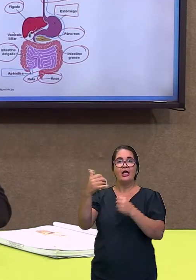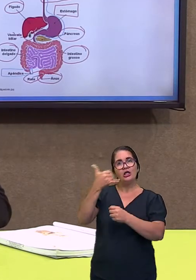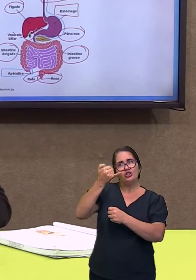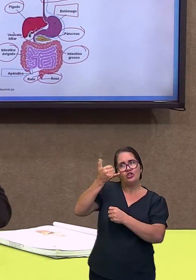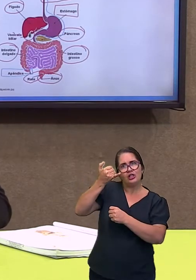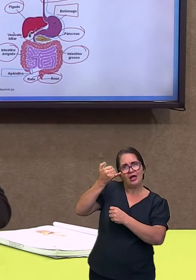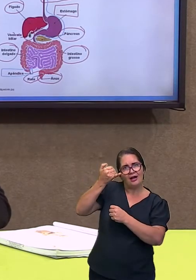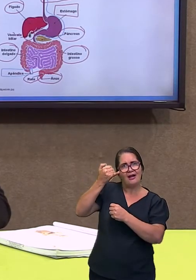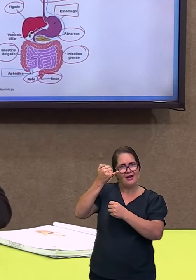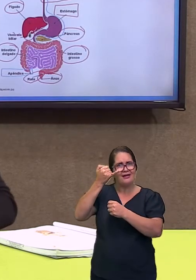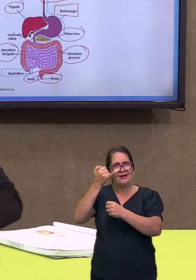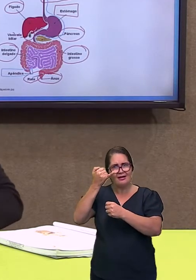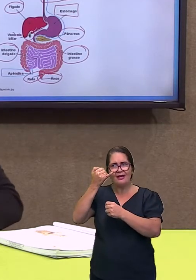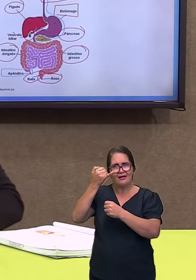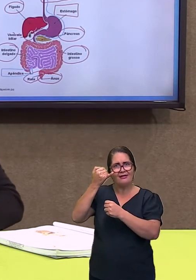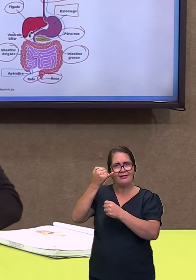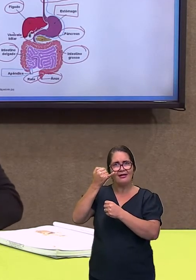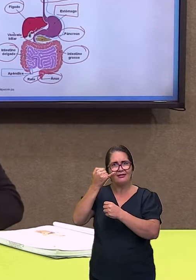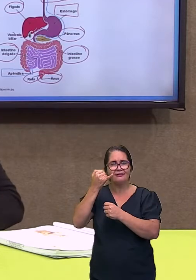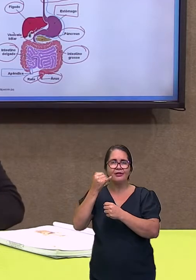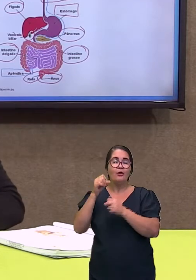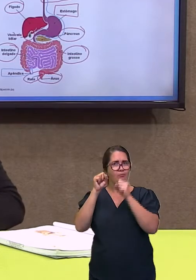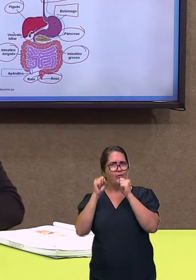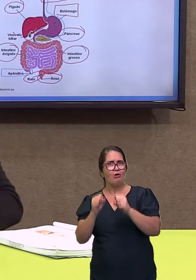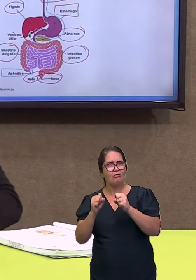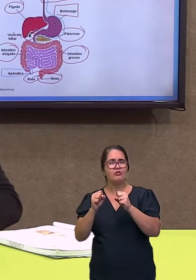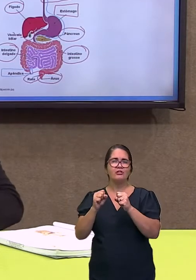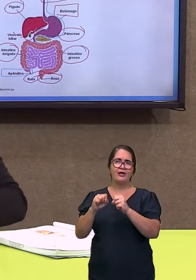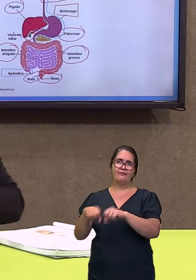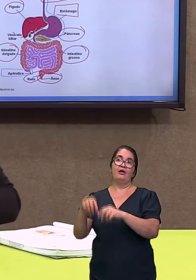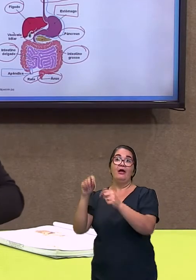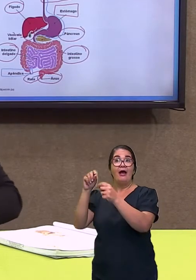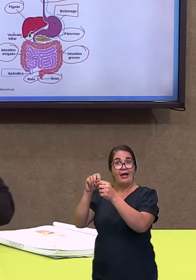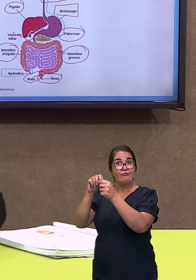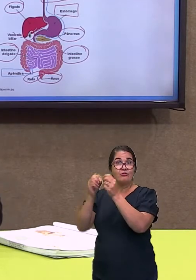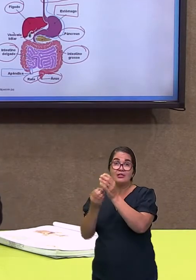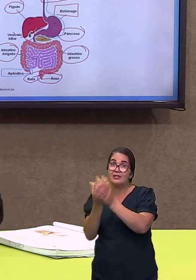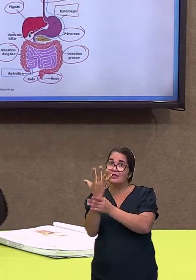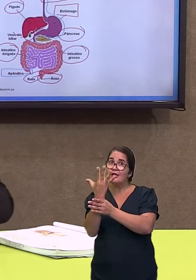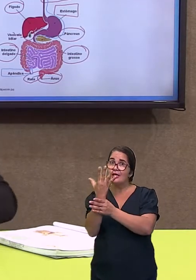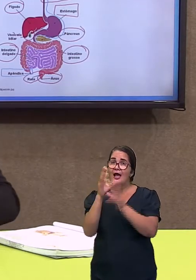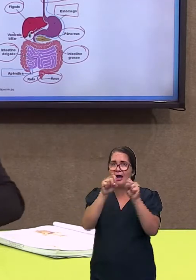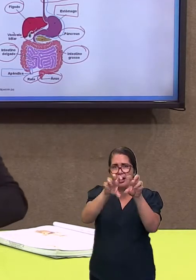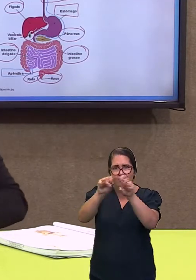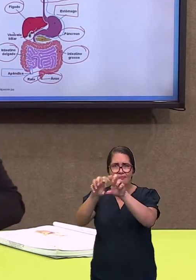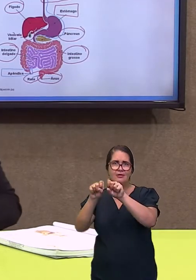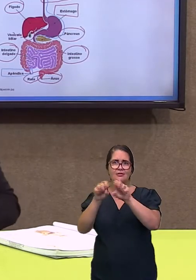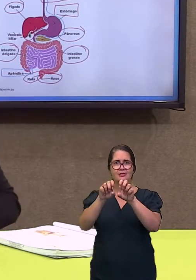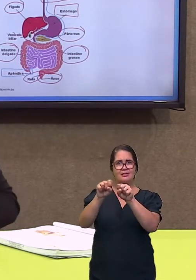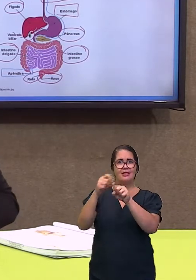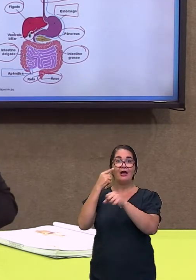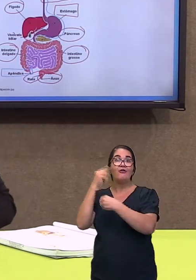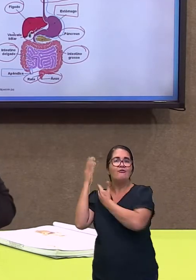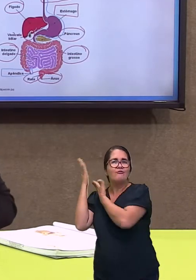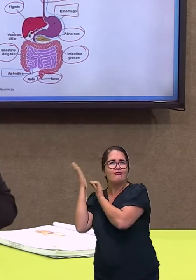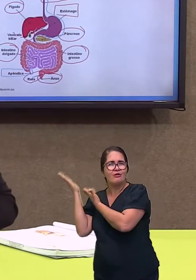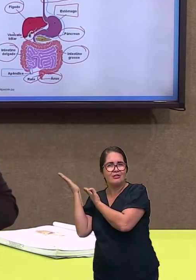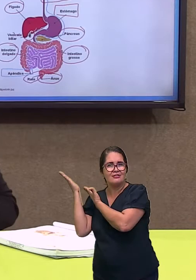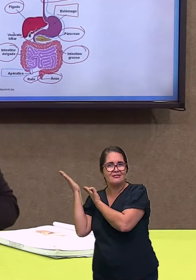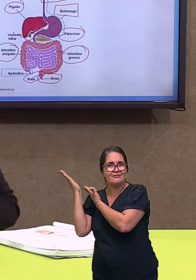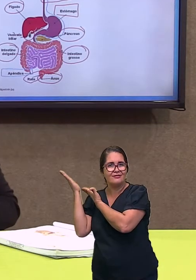uma coisa bem legal, bem bacana. Então, nós temos aqui o estômago, ó. Tudo vai ficando, vai tomando forma.